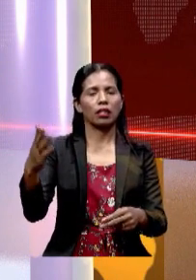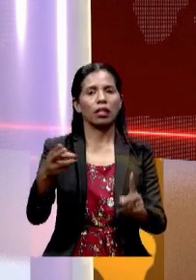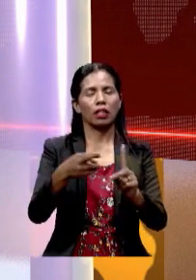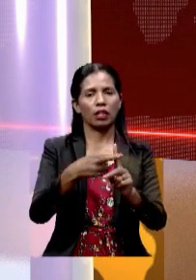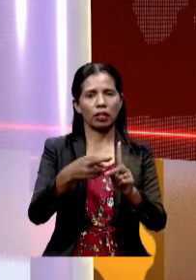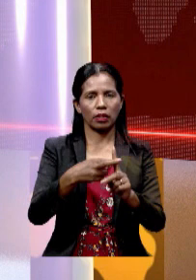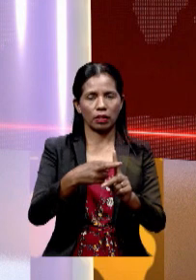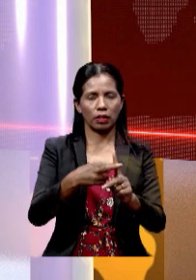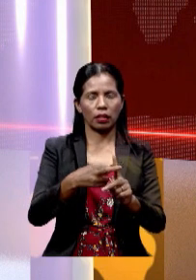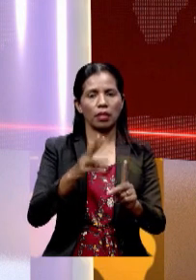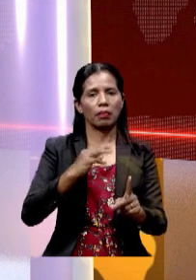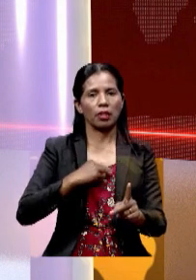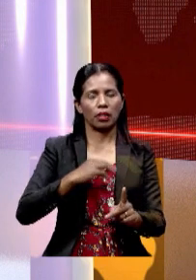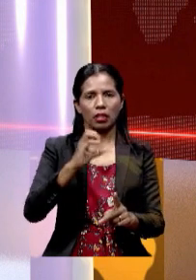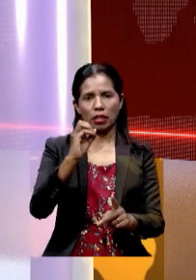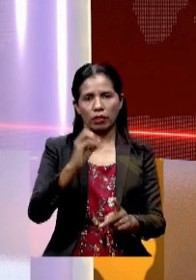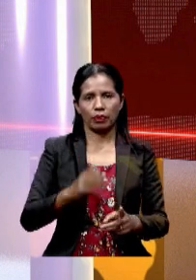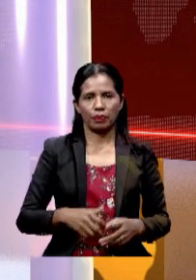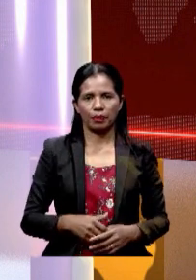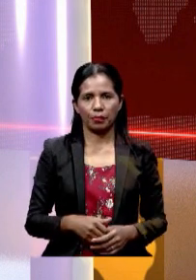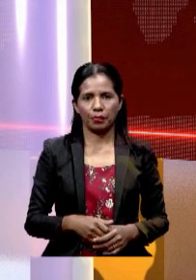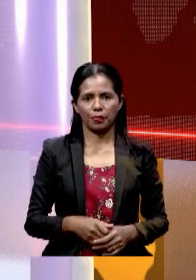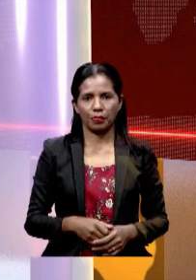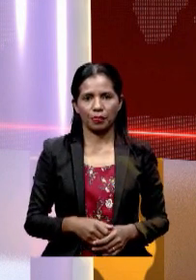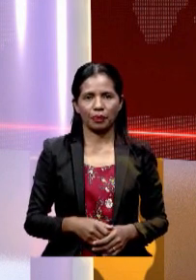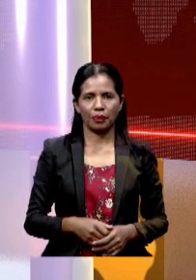du Zerois Metinaro.